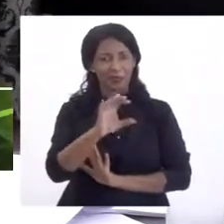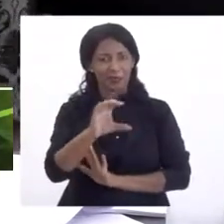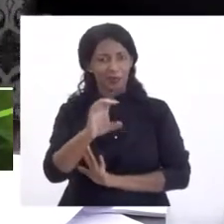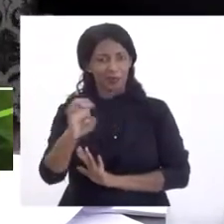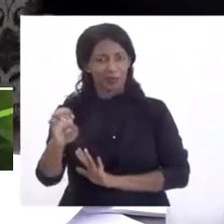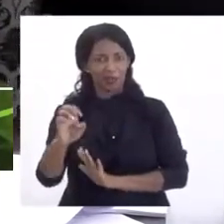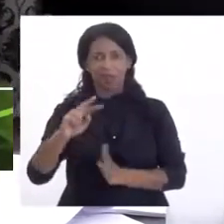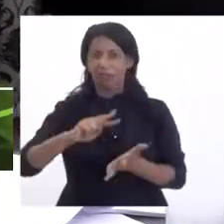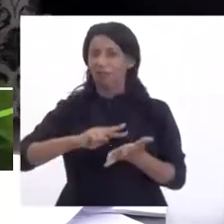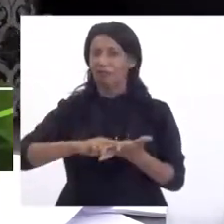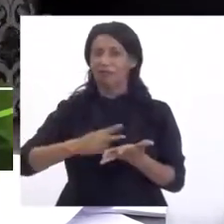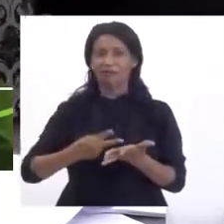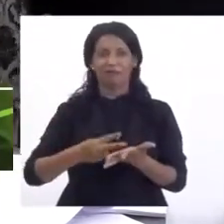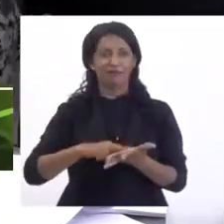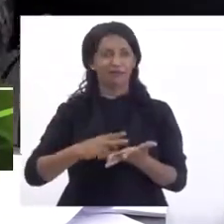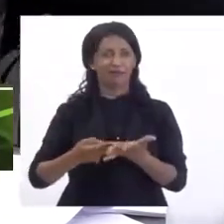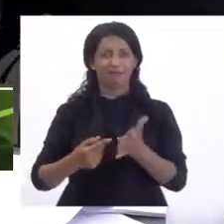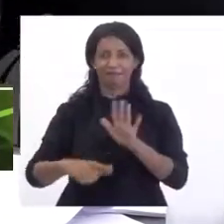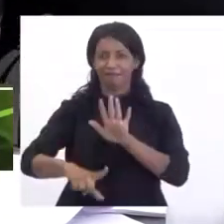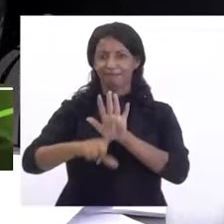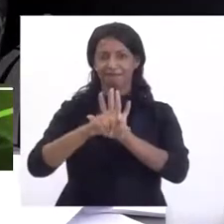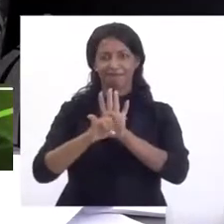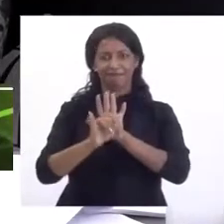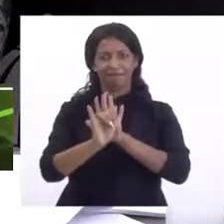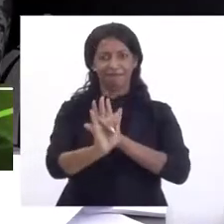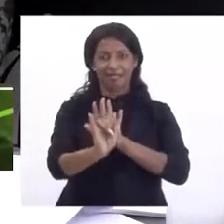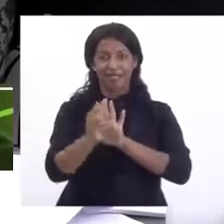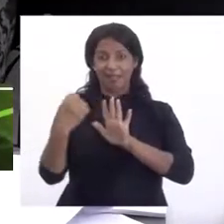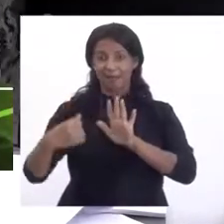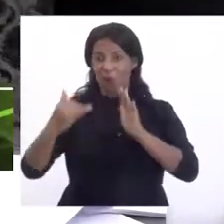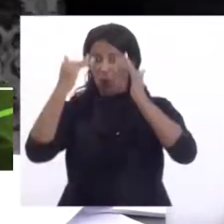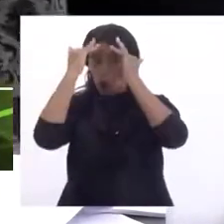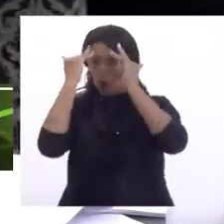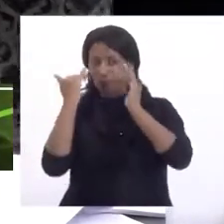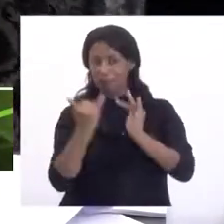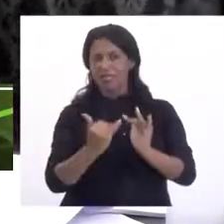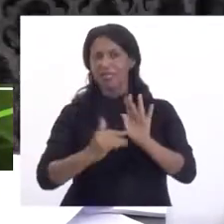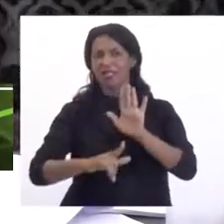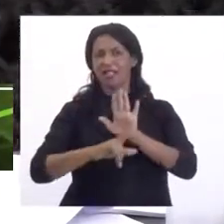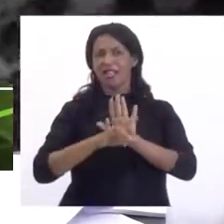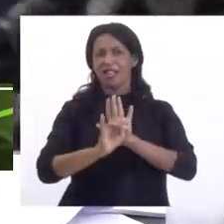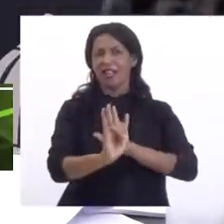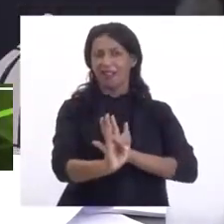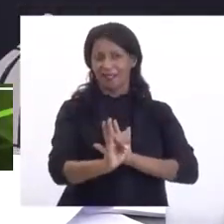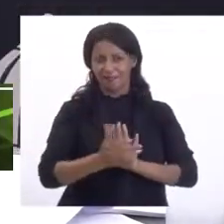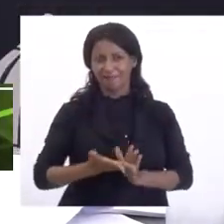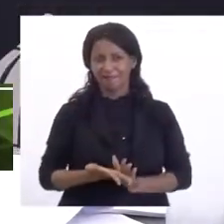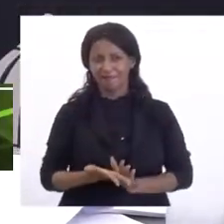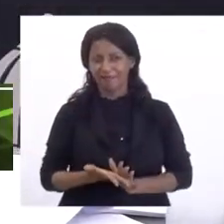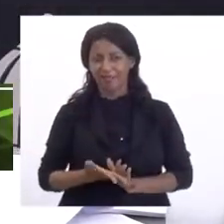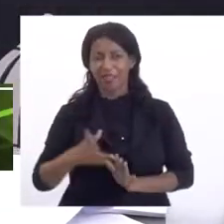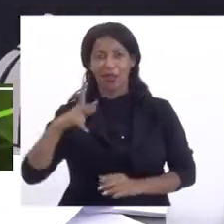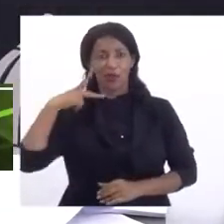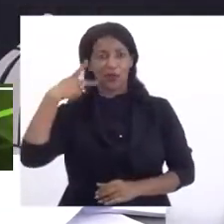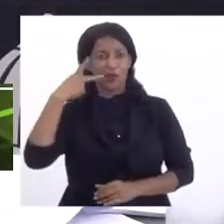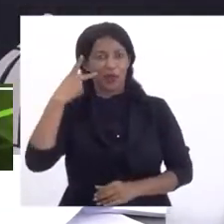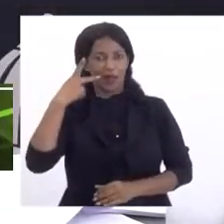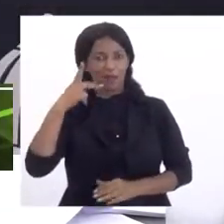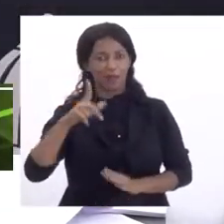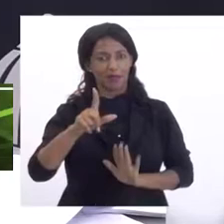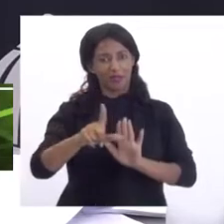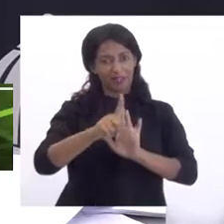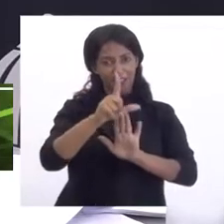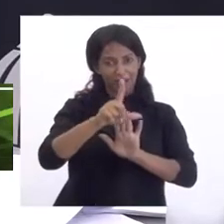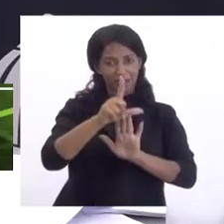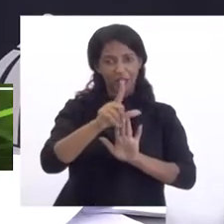não interpreta a lei. Ele tem que cumprir a lei. Quem legisla é o Parlamento. Aliás,